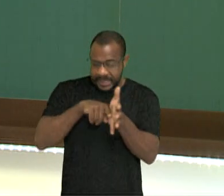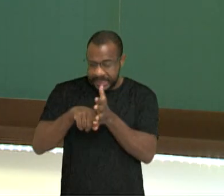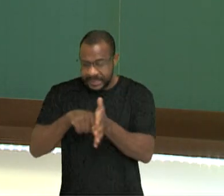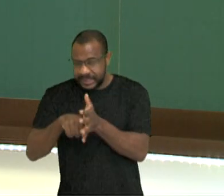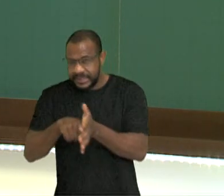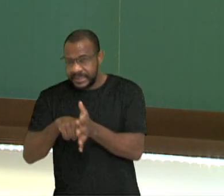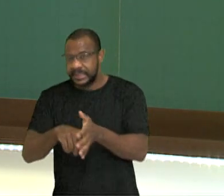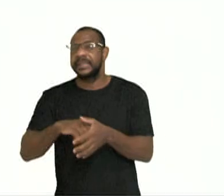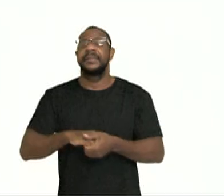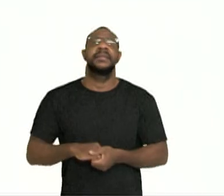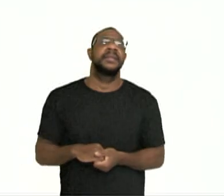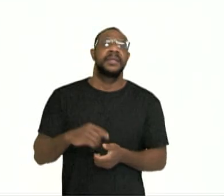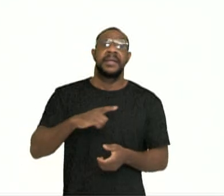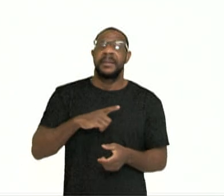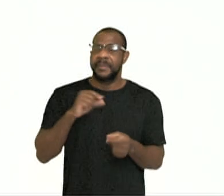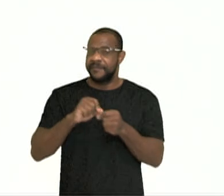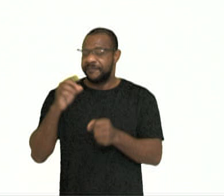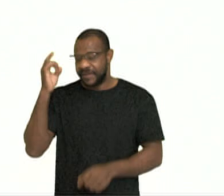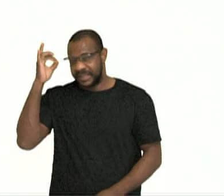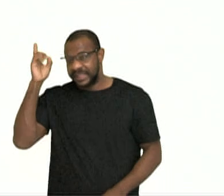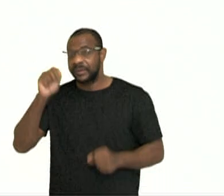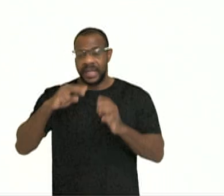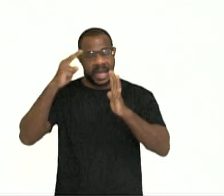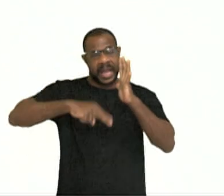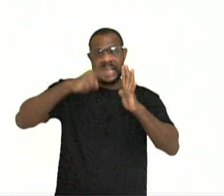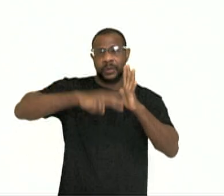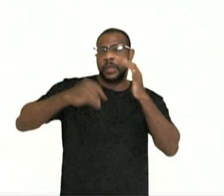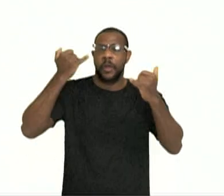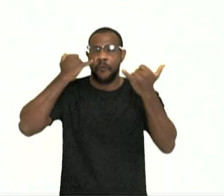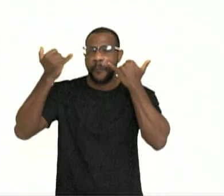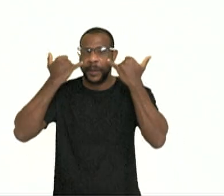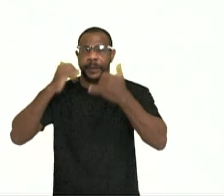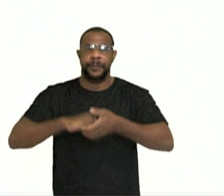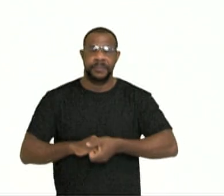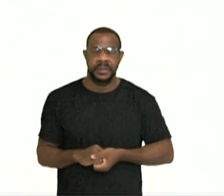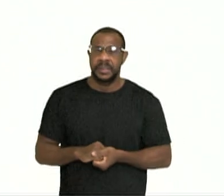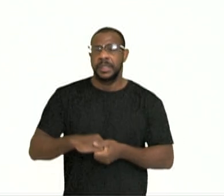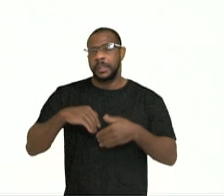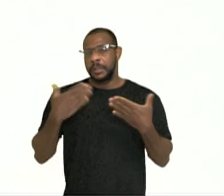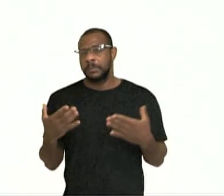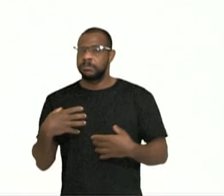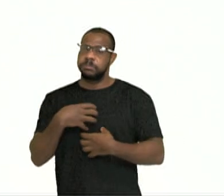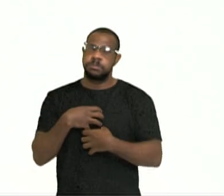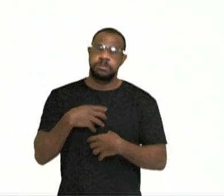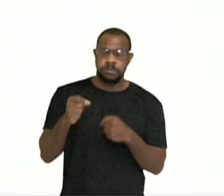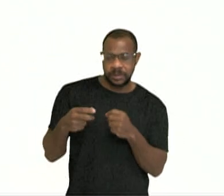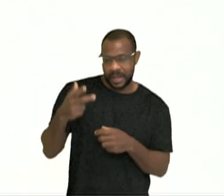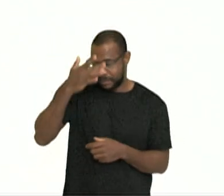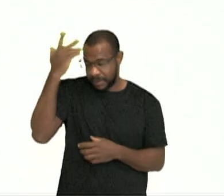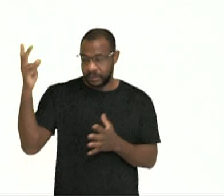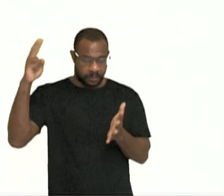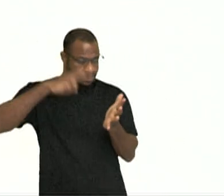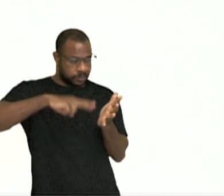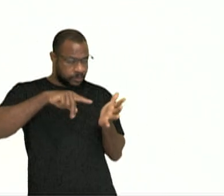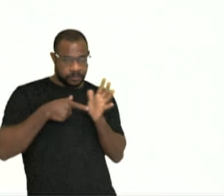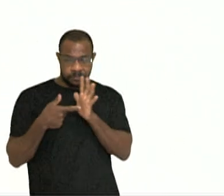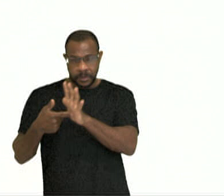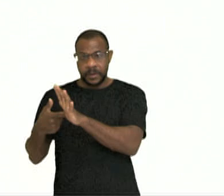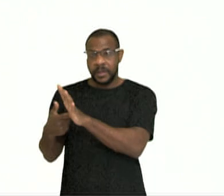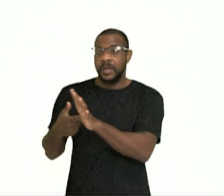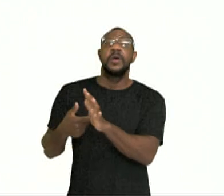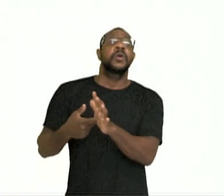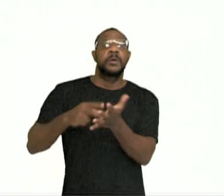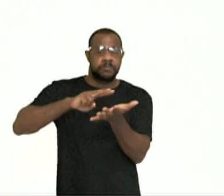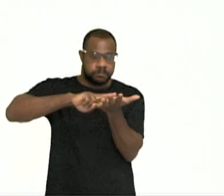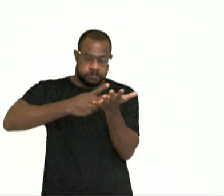formas geométricas para facilitar a leitura dos dados, de modo a fornecer ao leitor uma interpretação